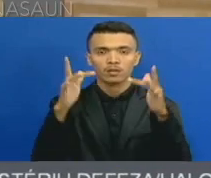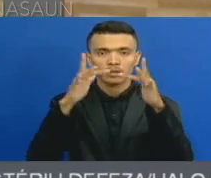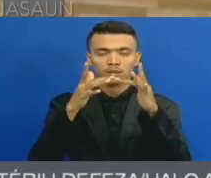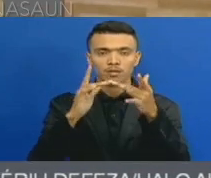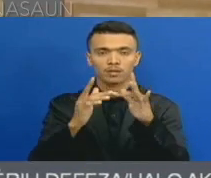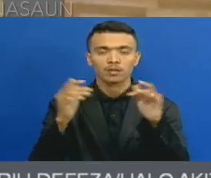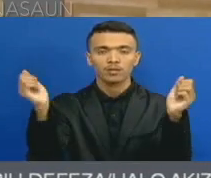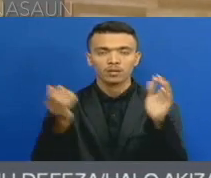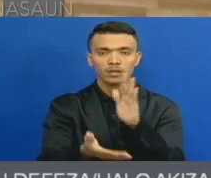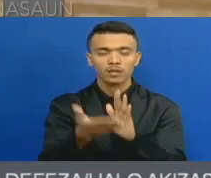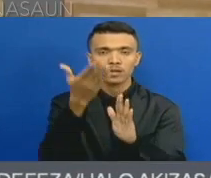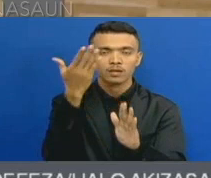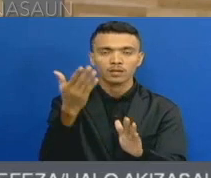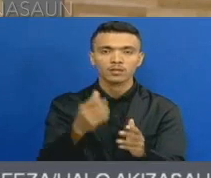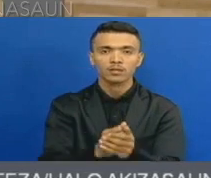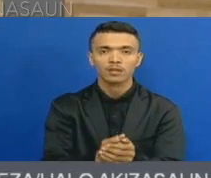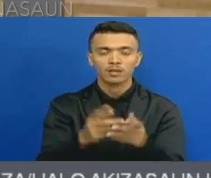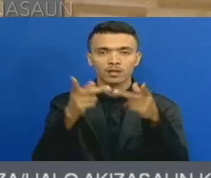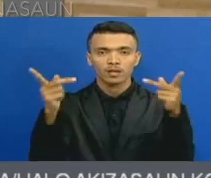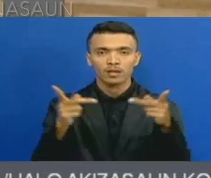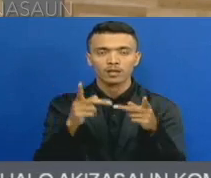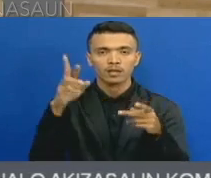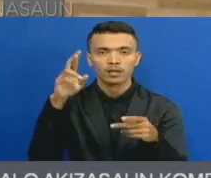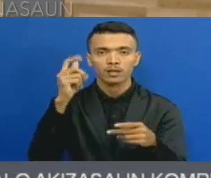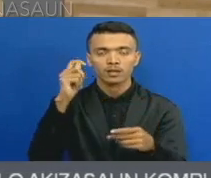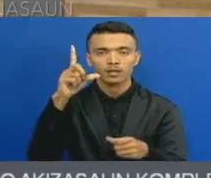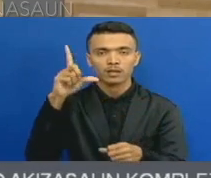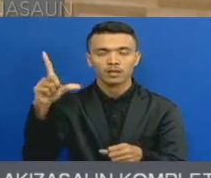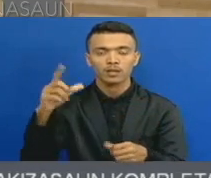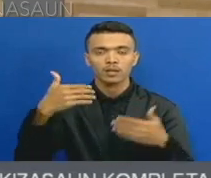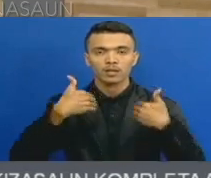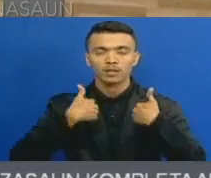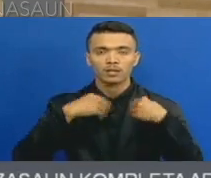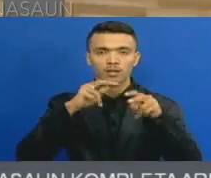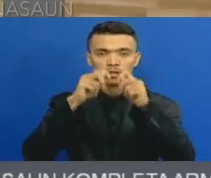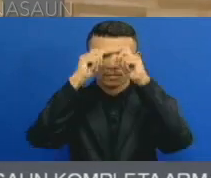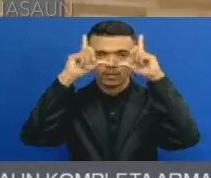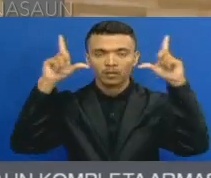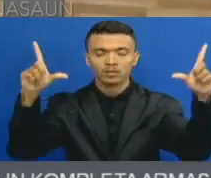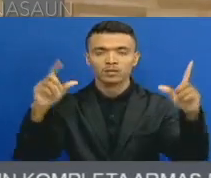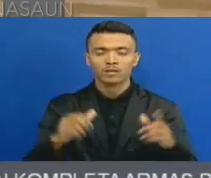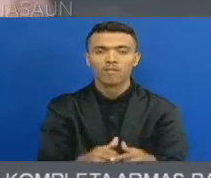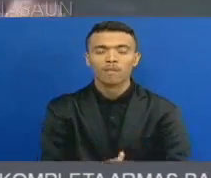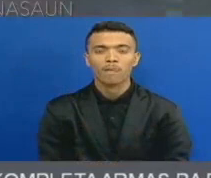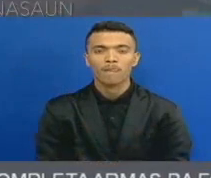digitalização, rodihaça e capacidade de área cobertura rádio televisão Timor-Leste e a território Laran.